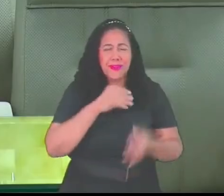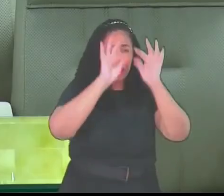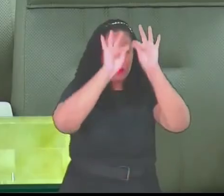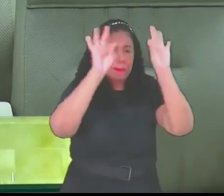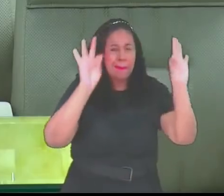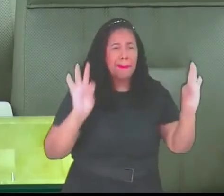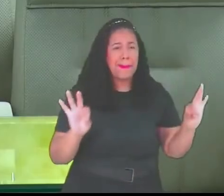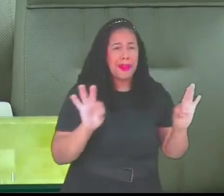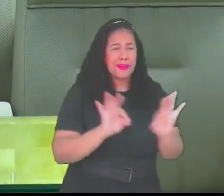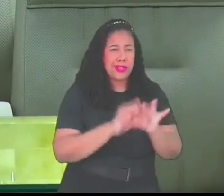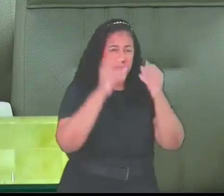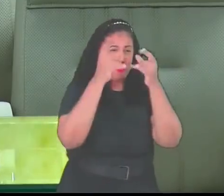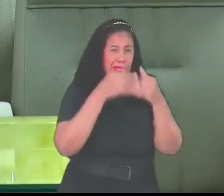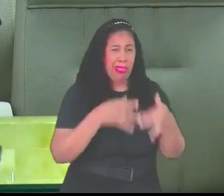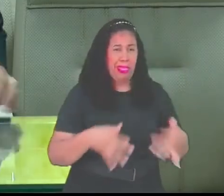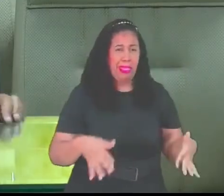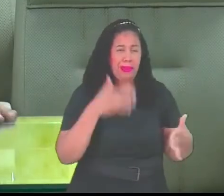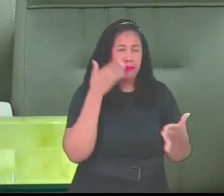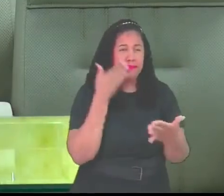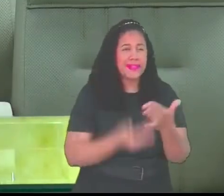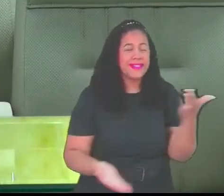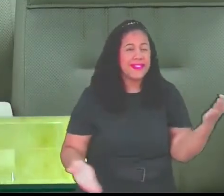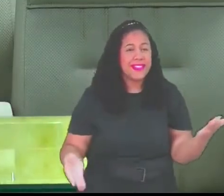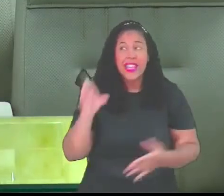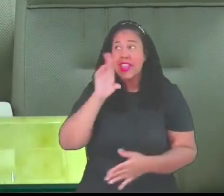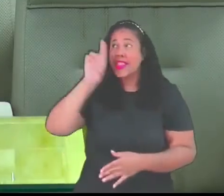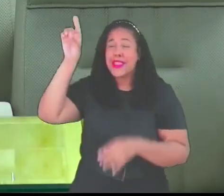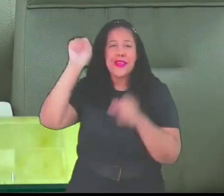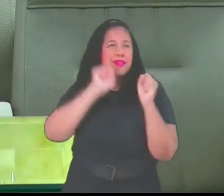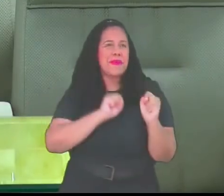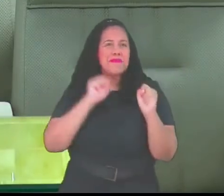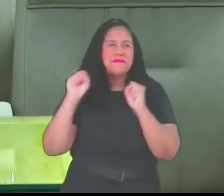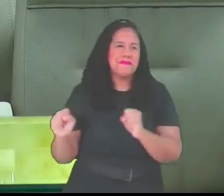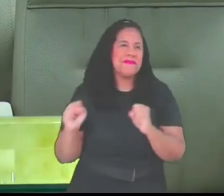projetos falíveis humana. Deus é poderoso.